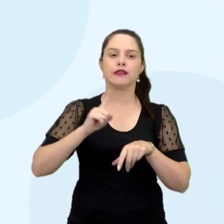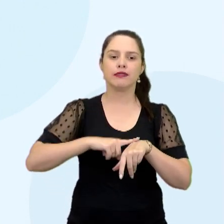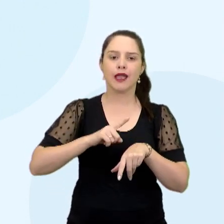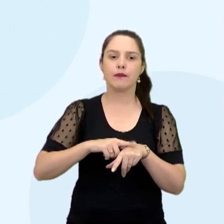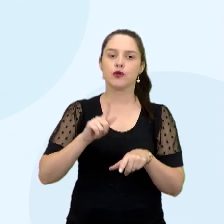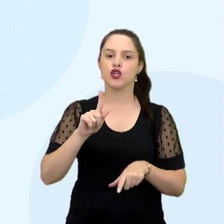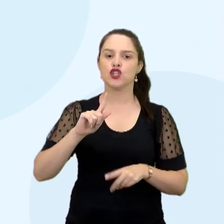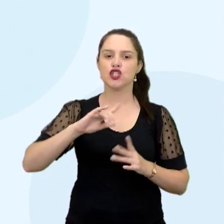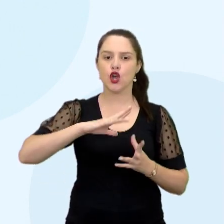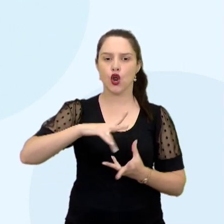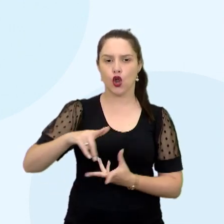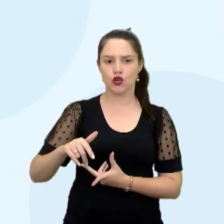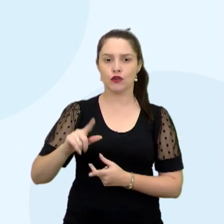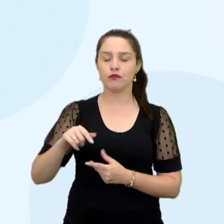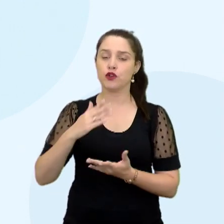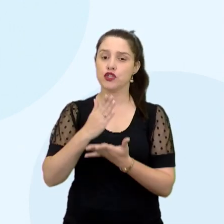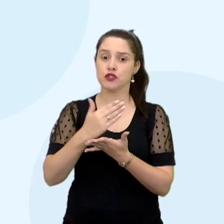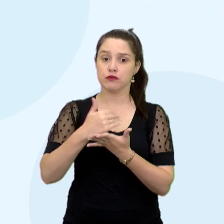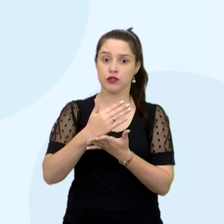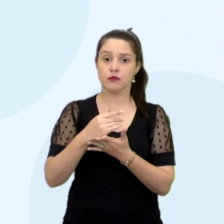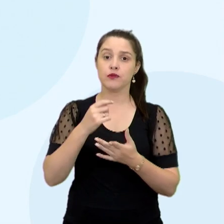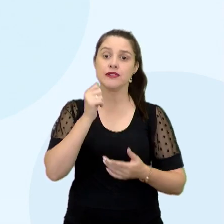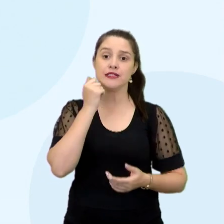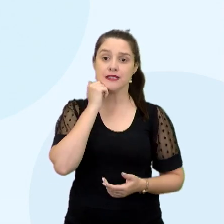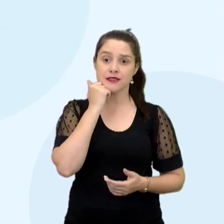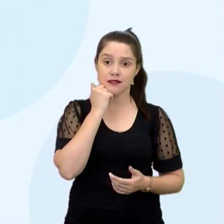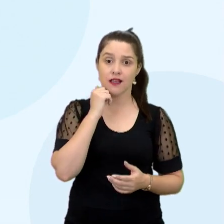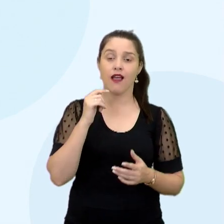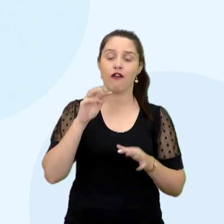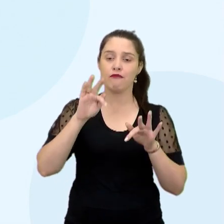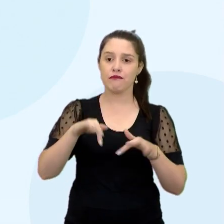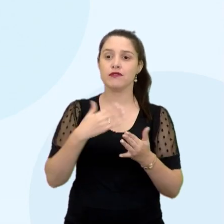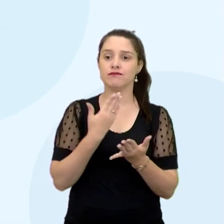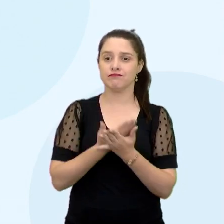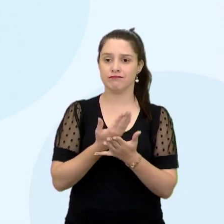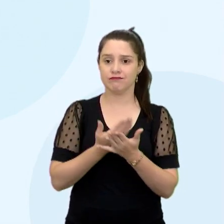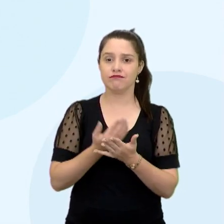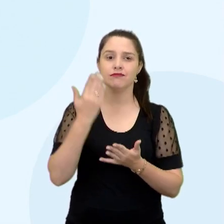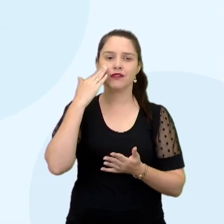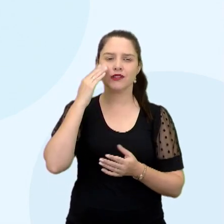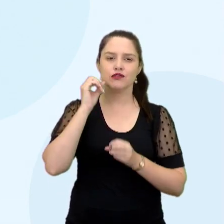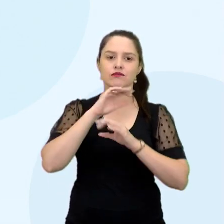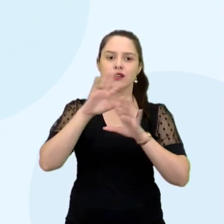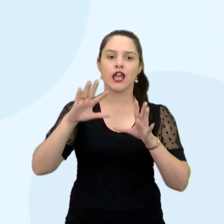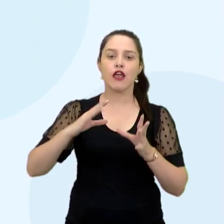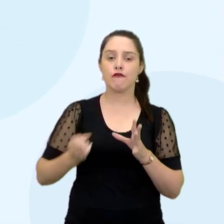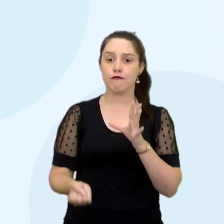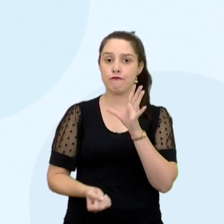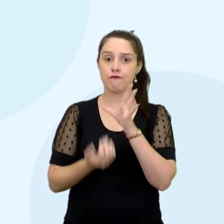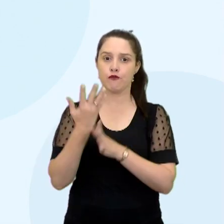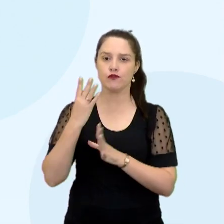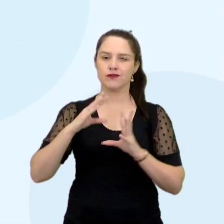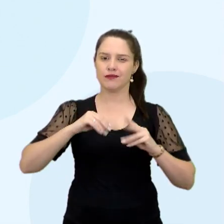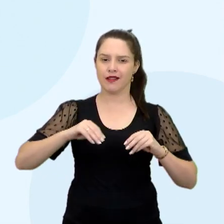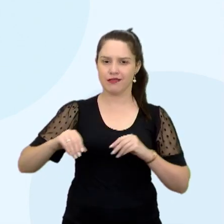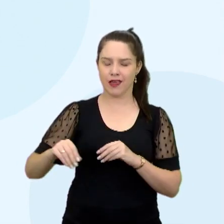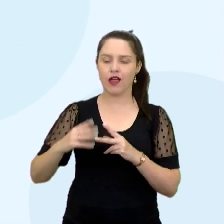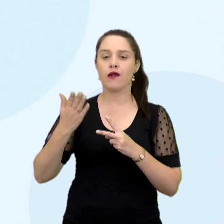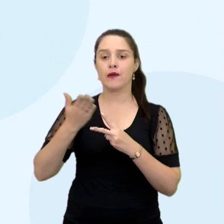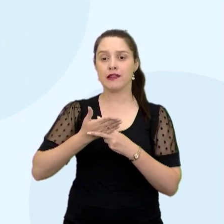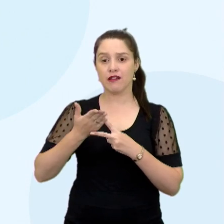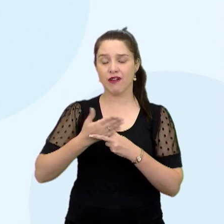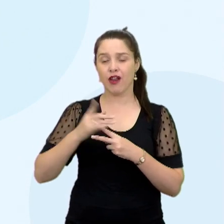geológico, foi dividido aí pelos cientistas para fins de estudo e de entendimento da evolução da Terra, em intervalos